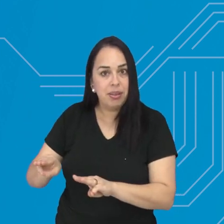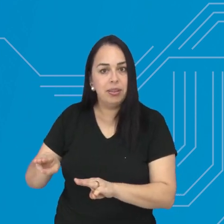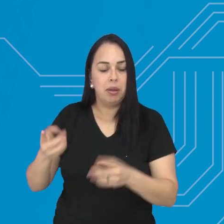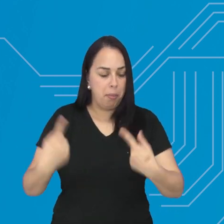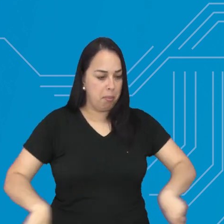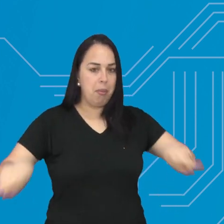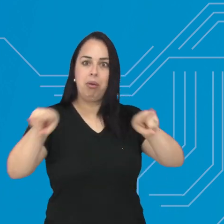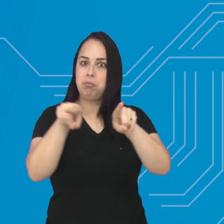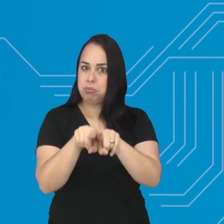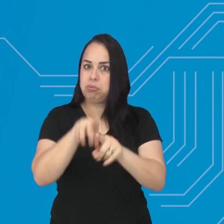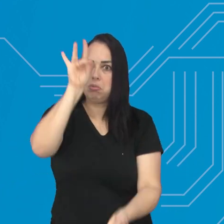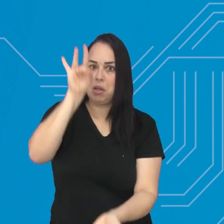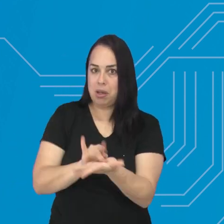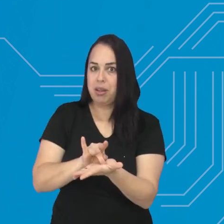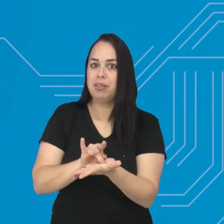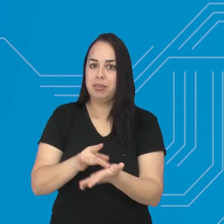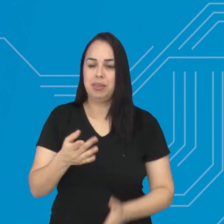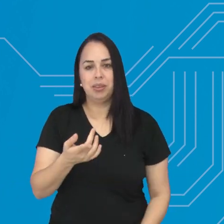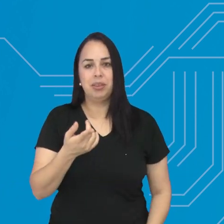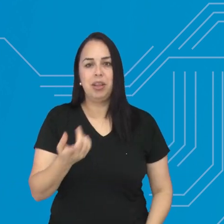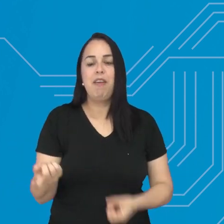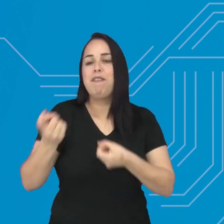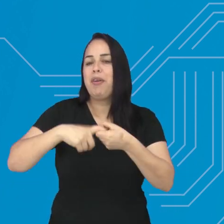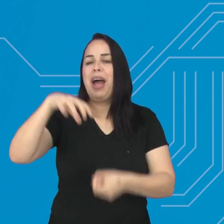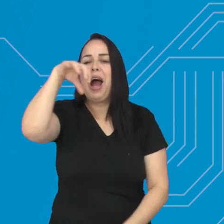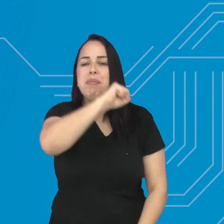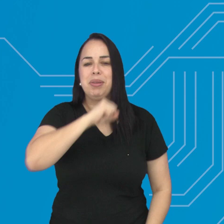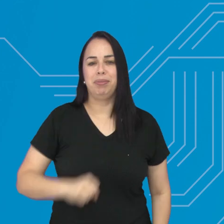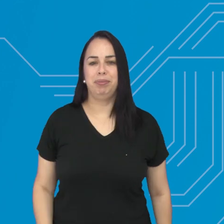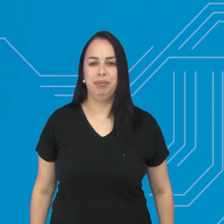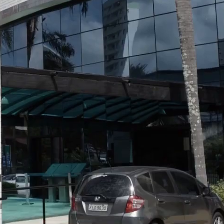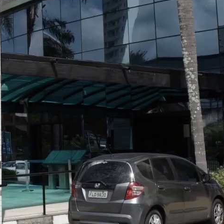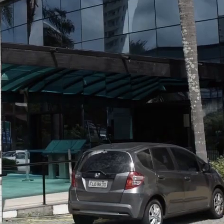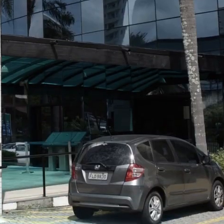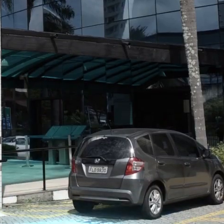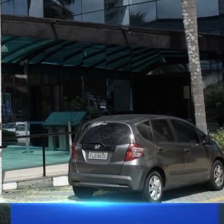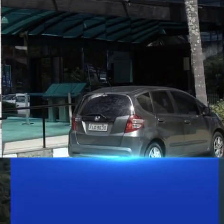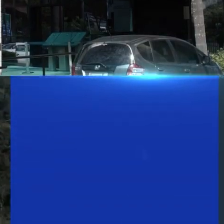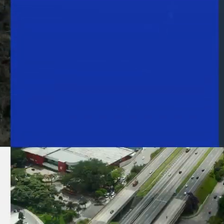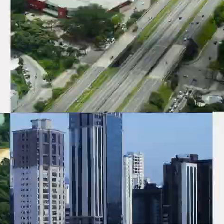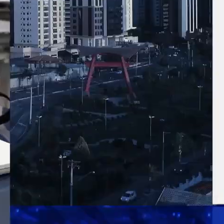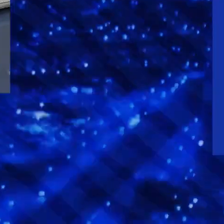Paulo firmam parceria para projetos na área. A gente volta já.